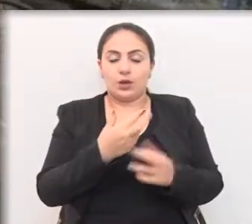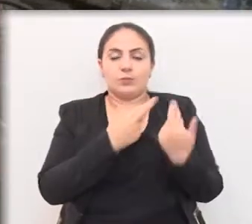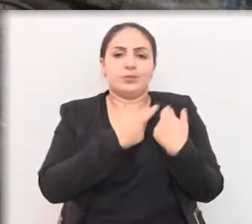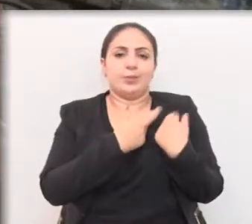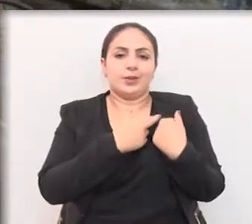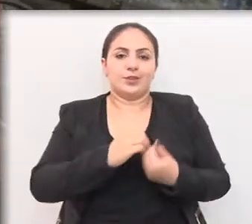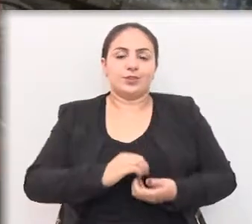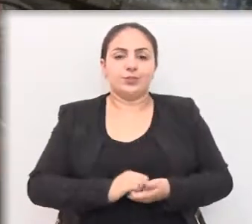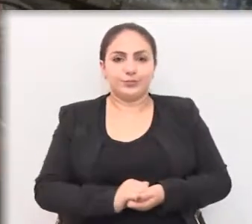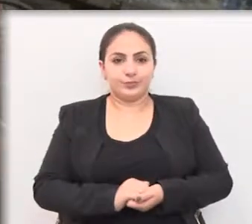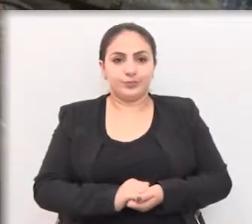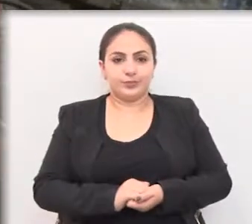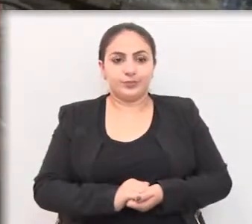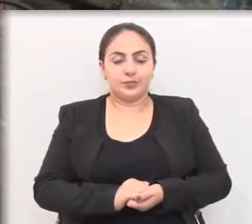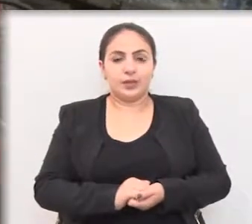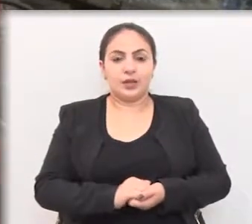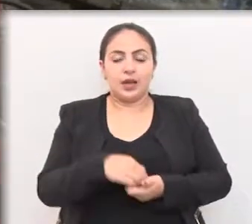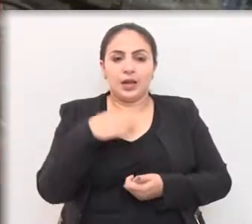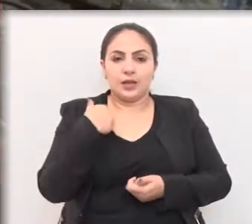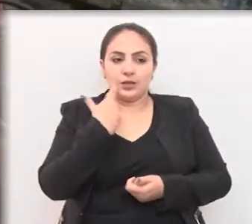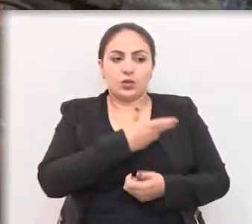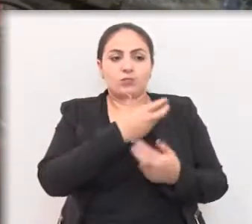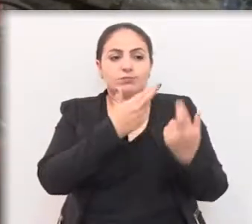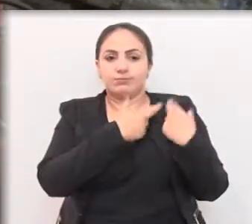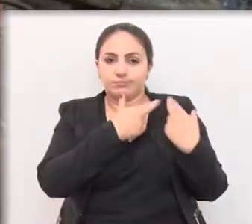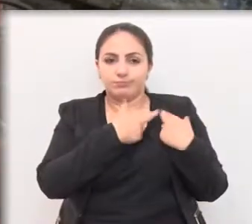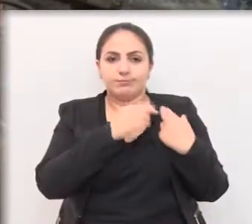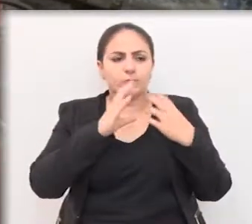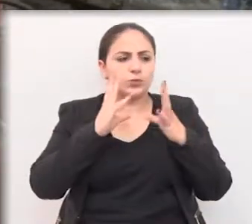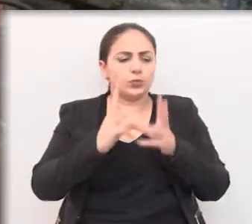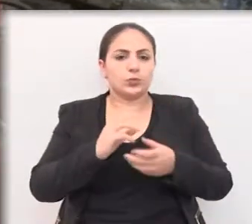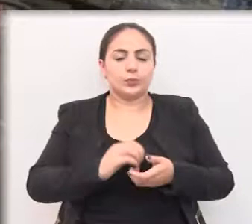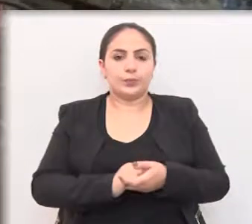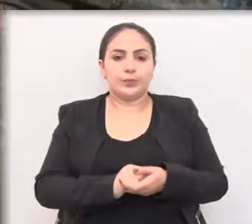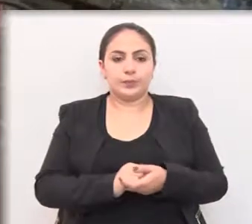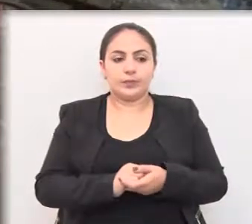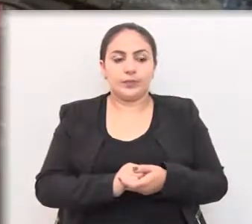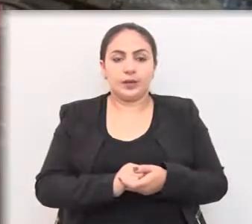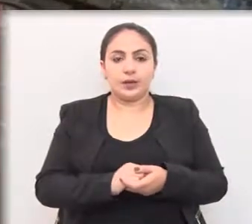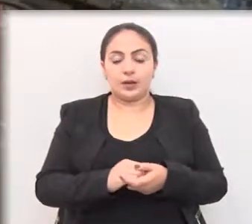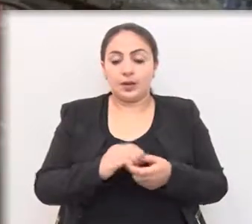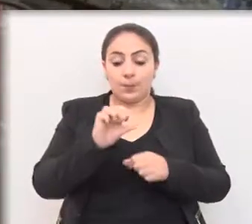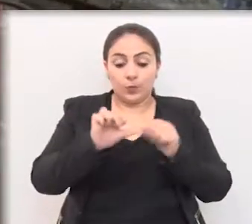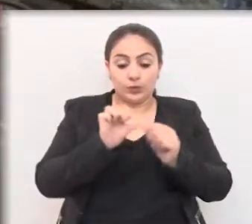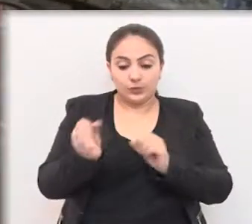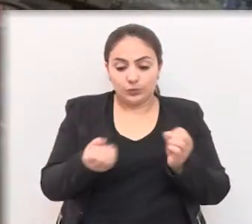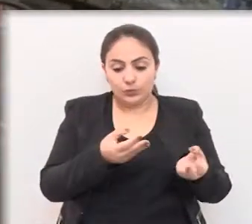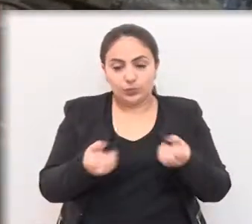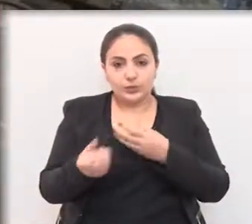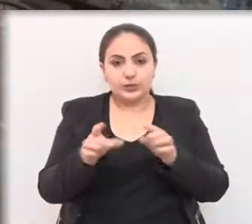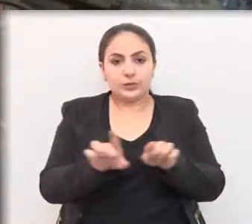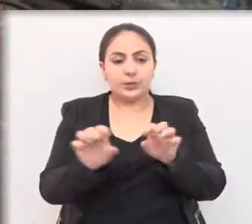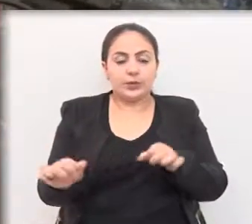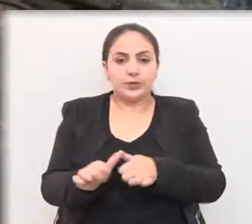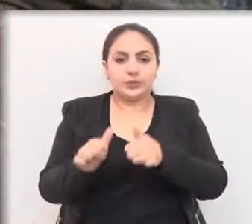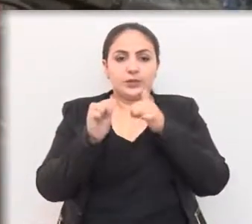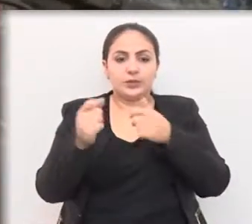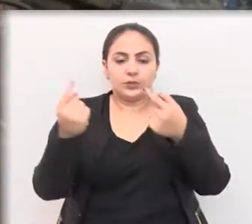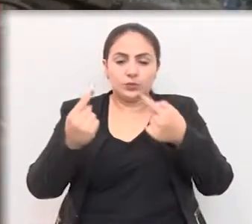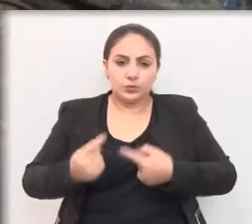nossa obrigação. E esta é a nossa responsabilidade. A renovação e